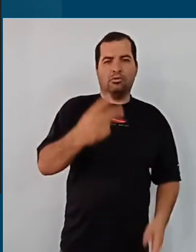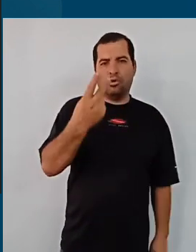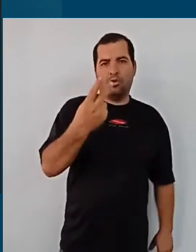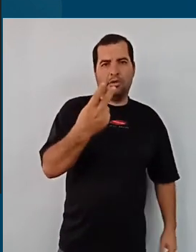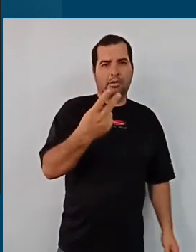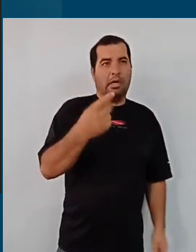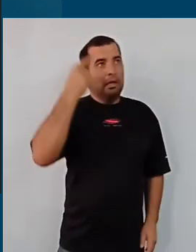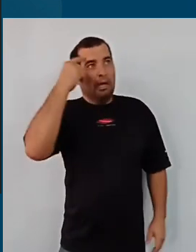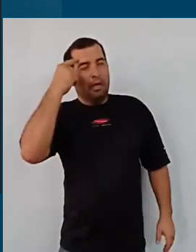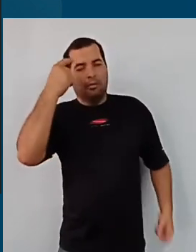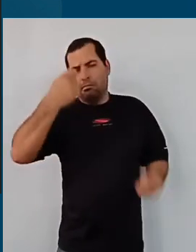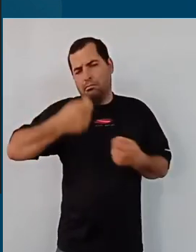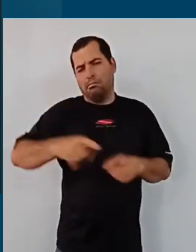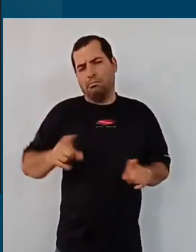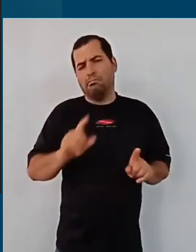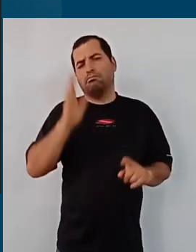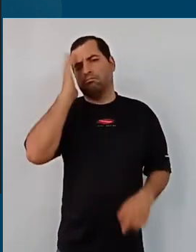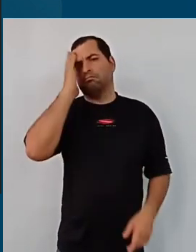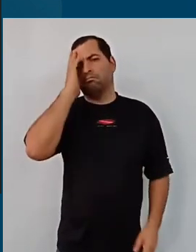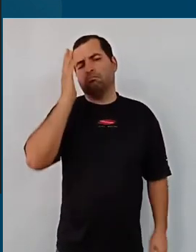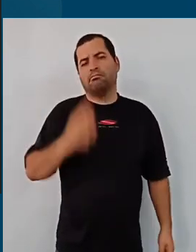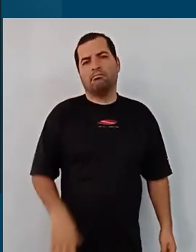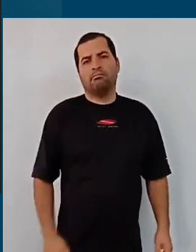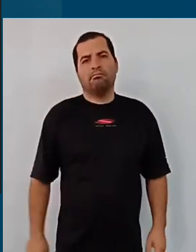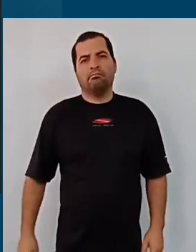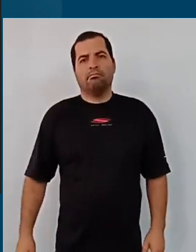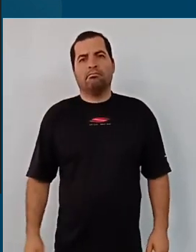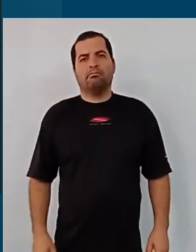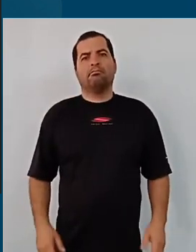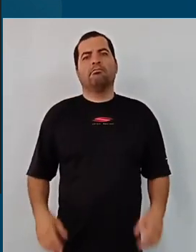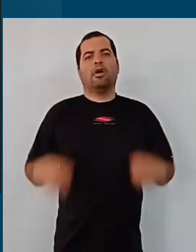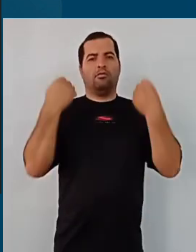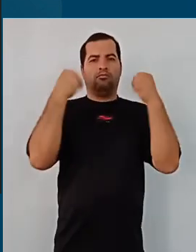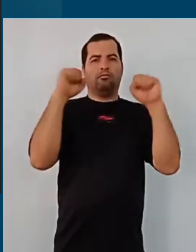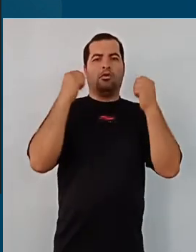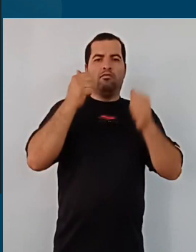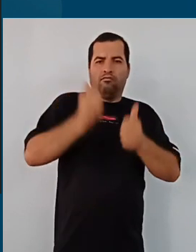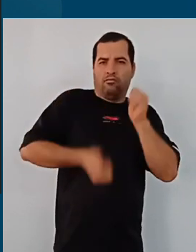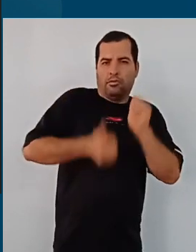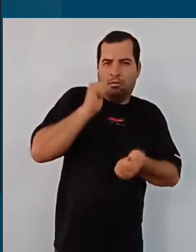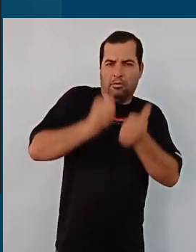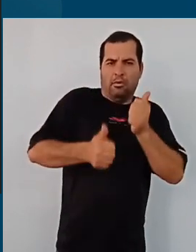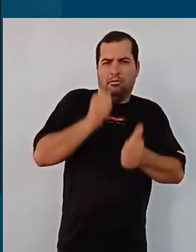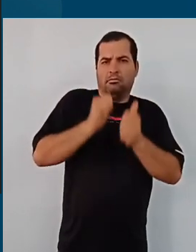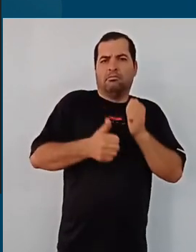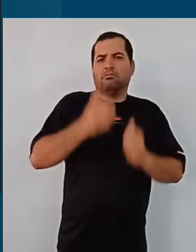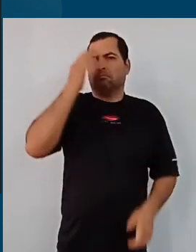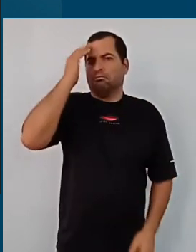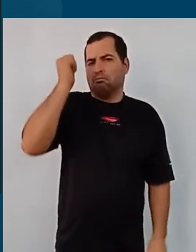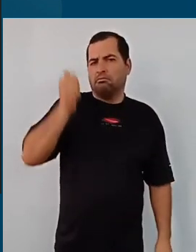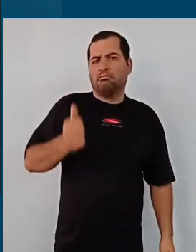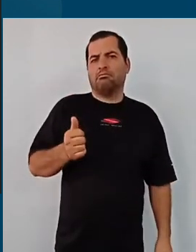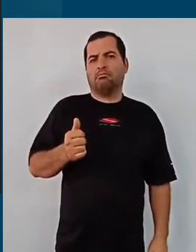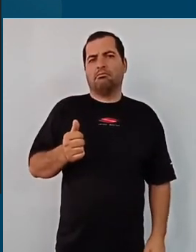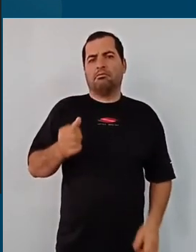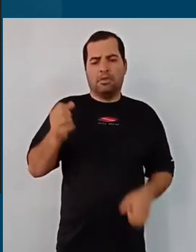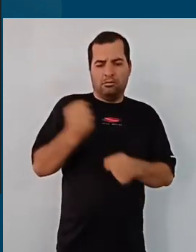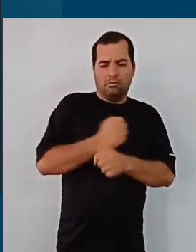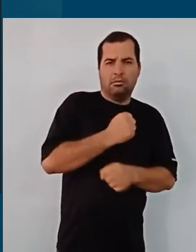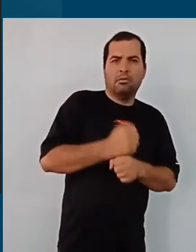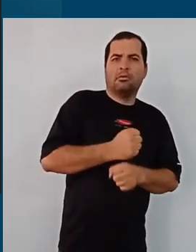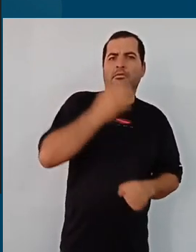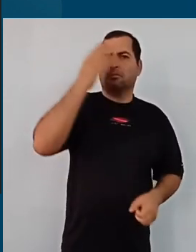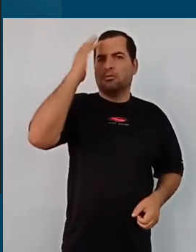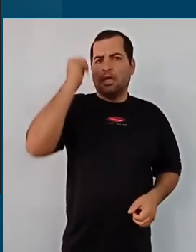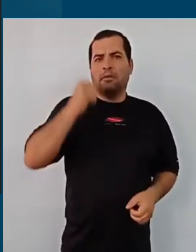parar, pensar muito nisso. Um atleta do futebol sustenta um esquema, ou constrói um esquema em que ele